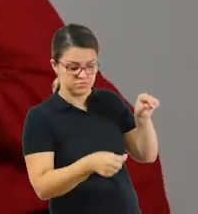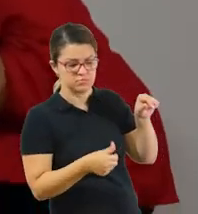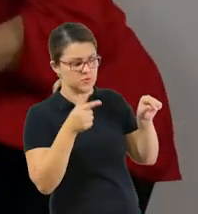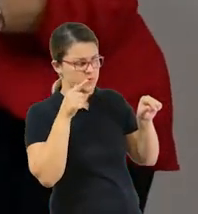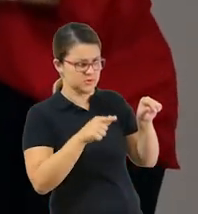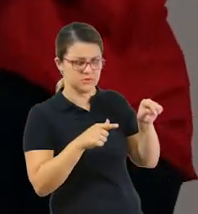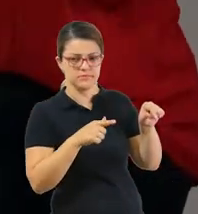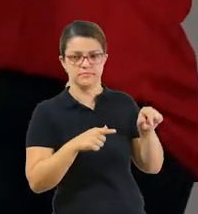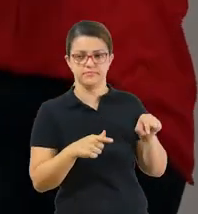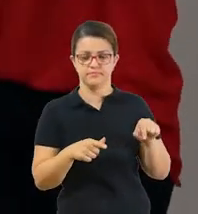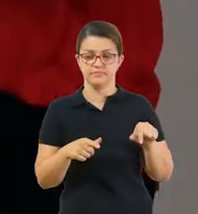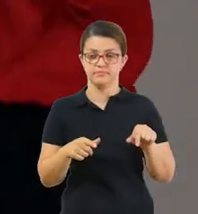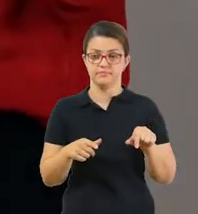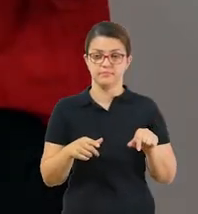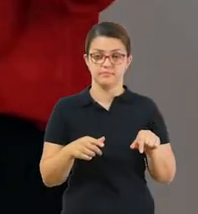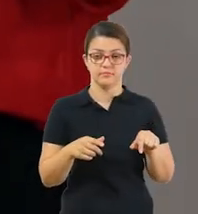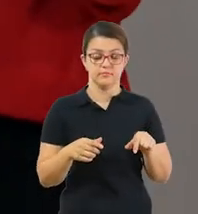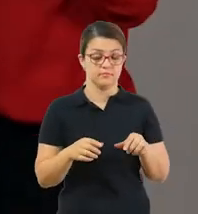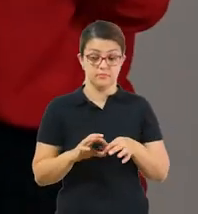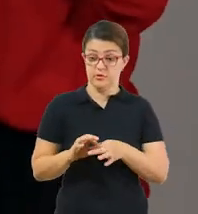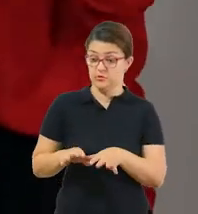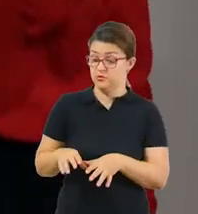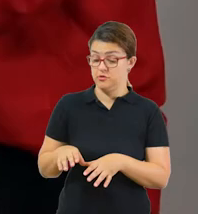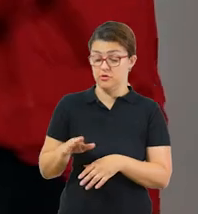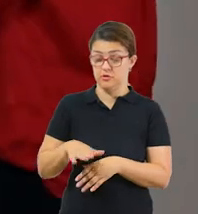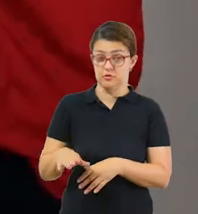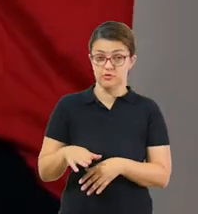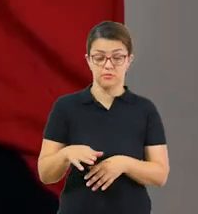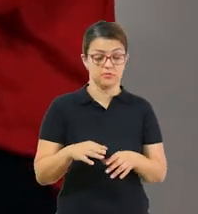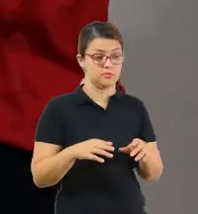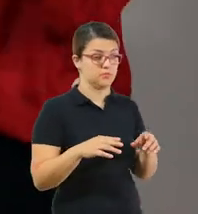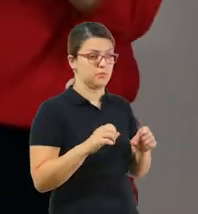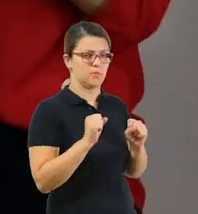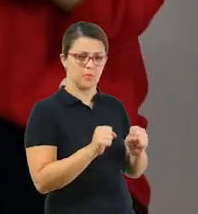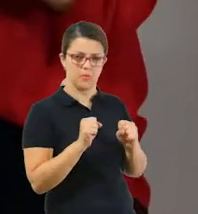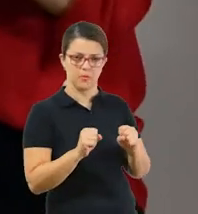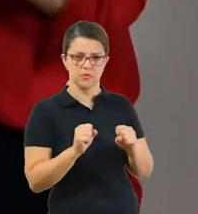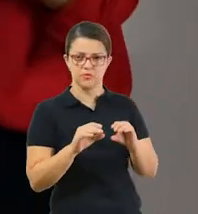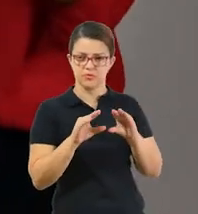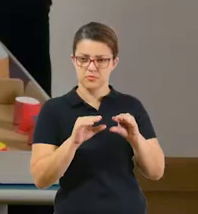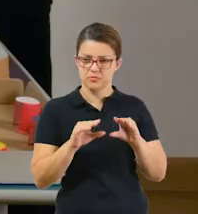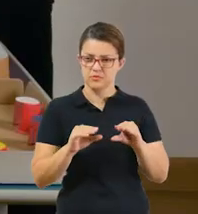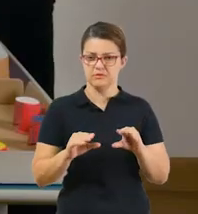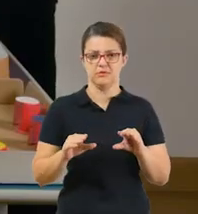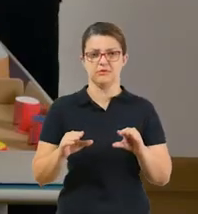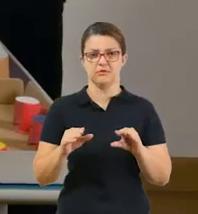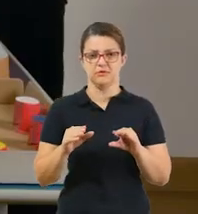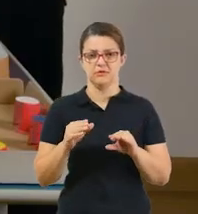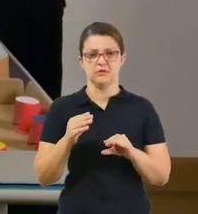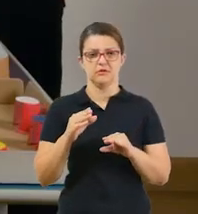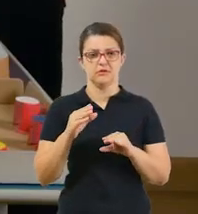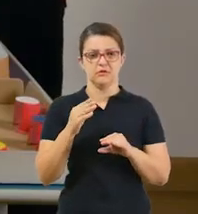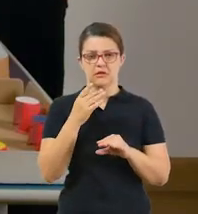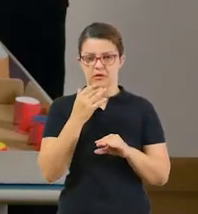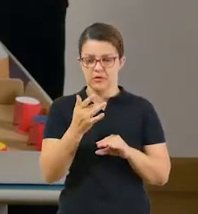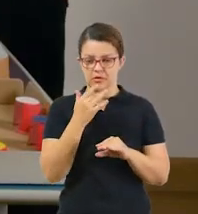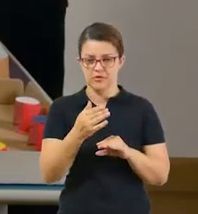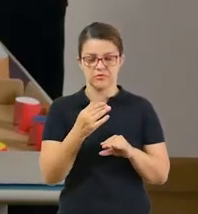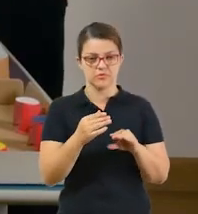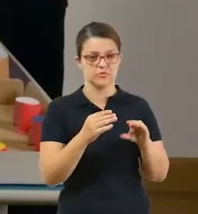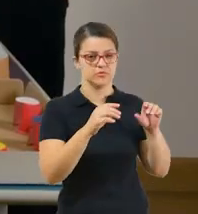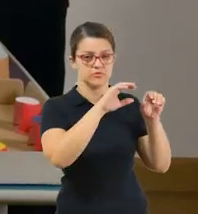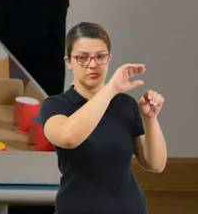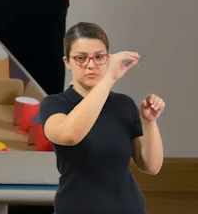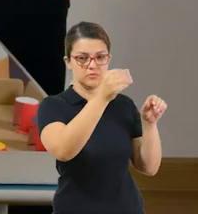também. E aí você deixa a criança mirar e jogar no alvo dela. Se você quiser pintar o algodão ou você tiver